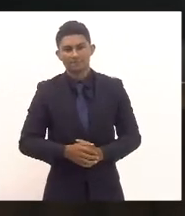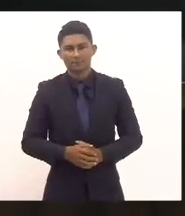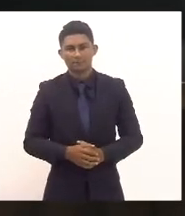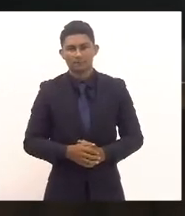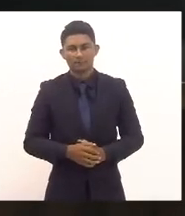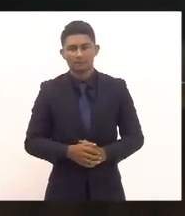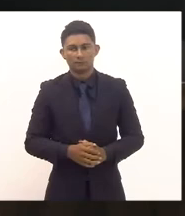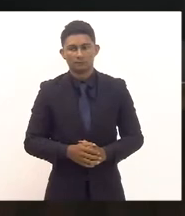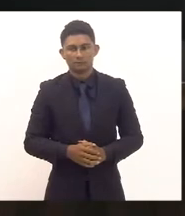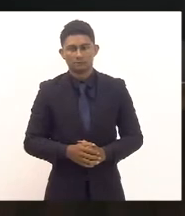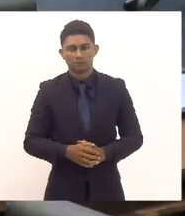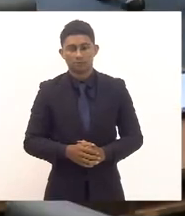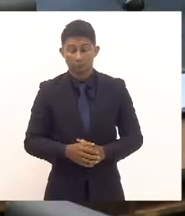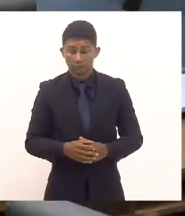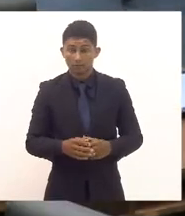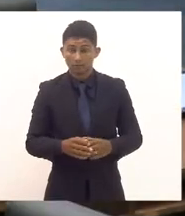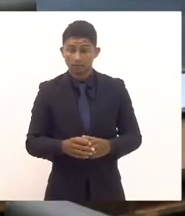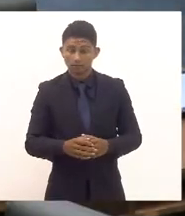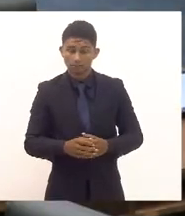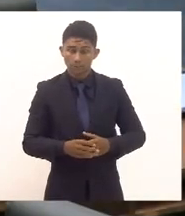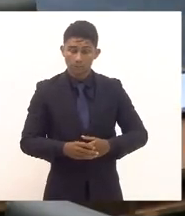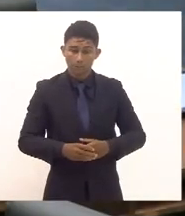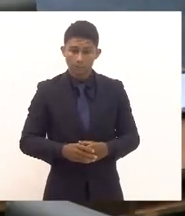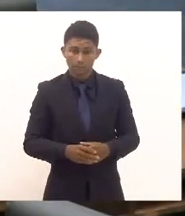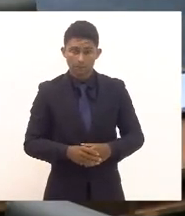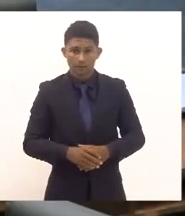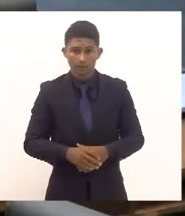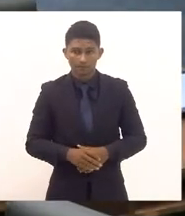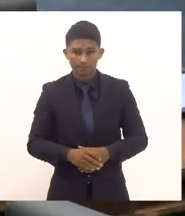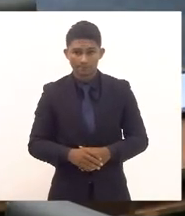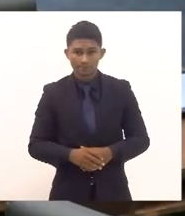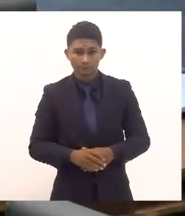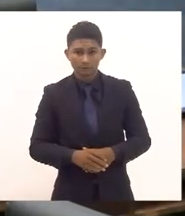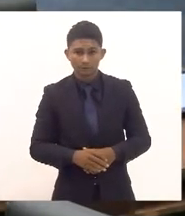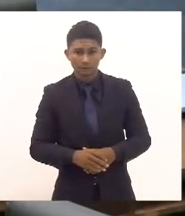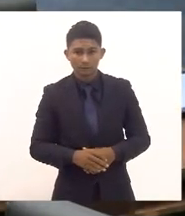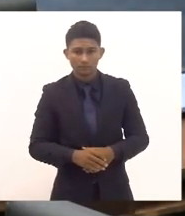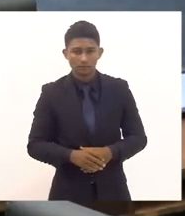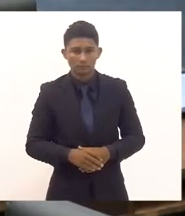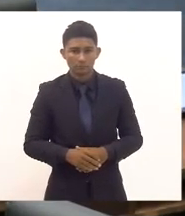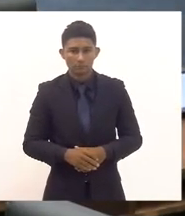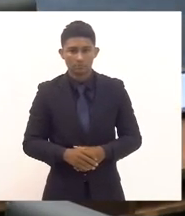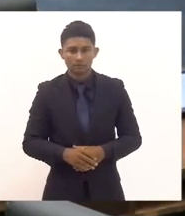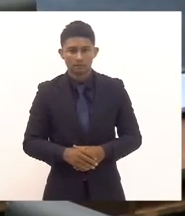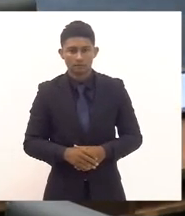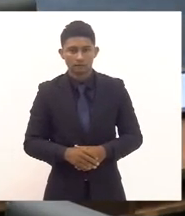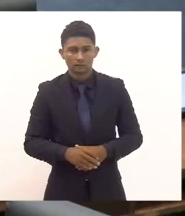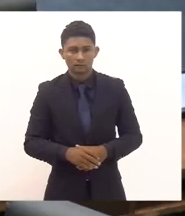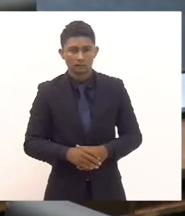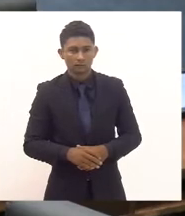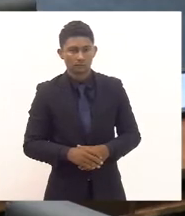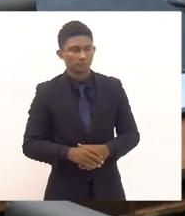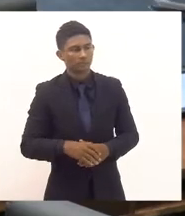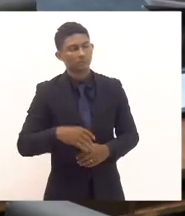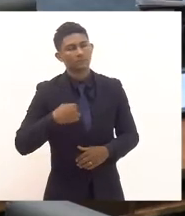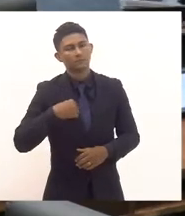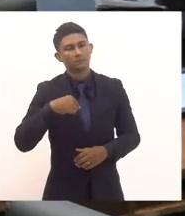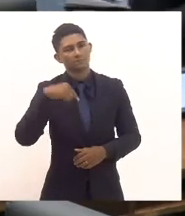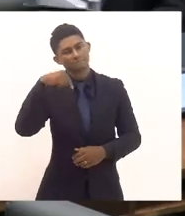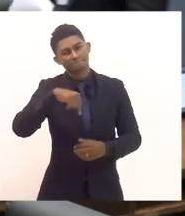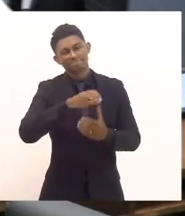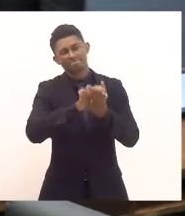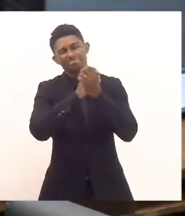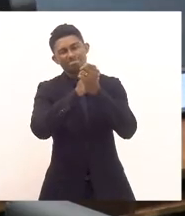Ah tá certo esse projeto é o estado que vai criar o resultado Martin eu quero saudar aqui o